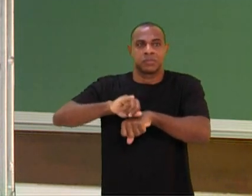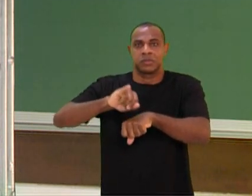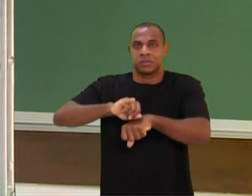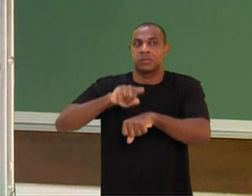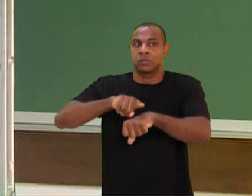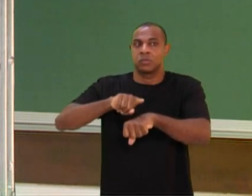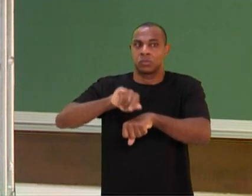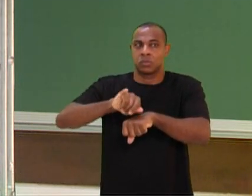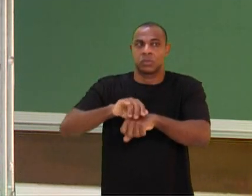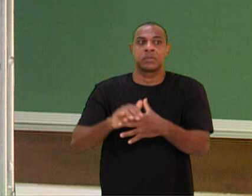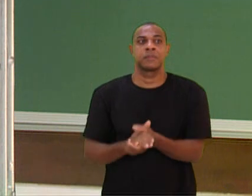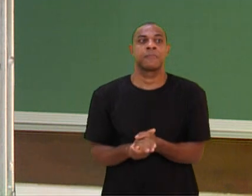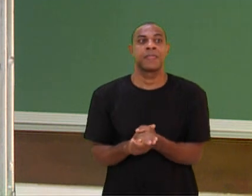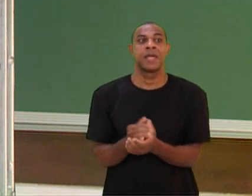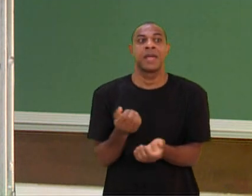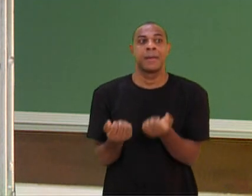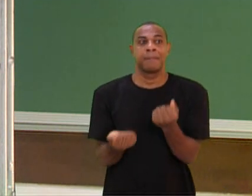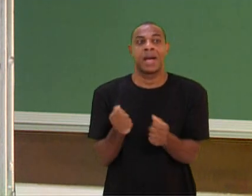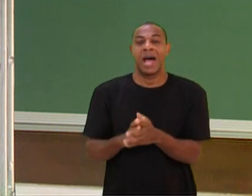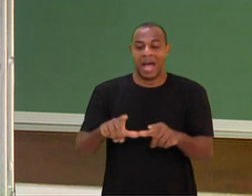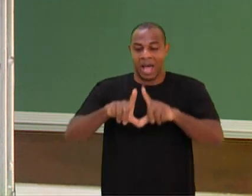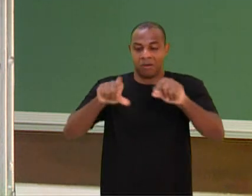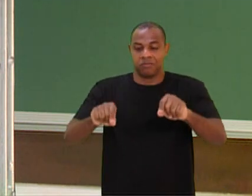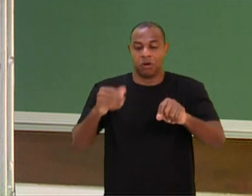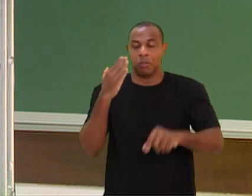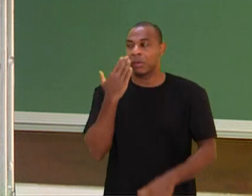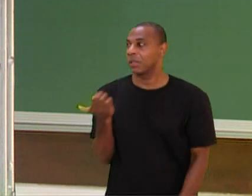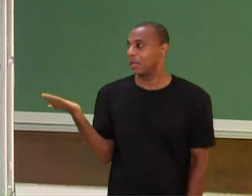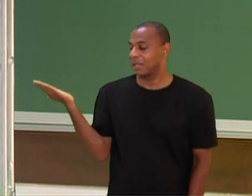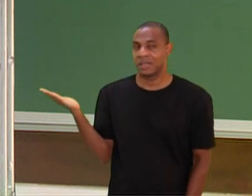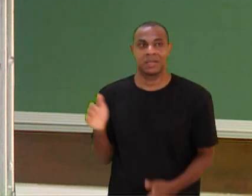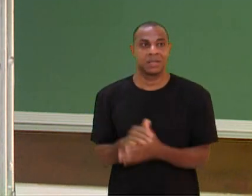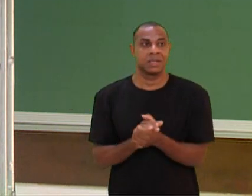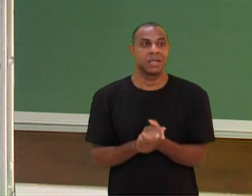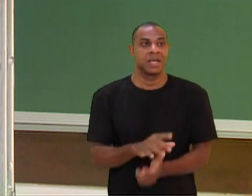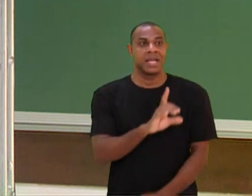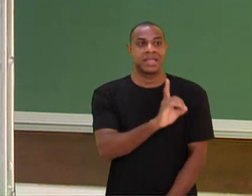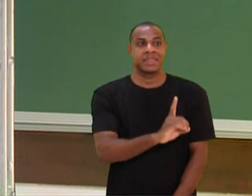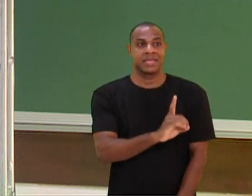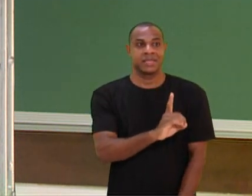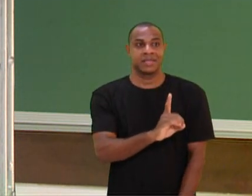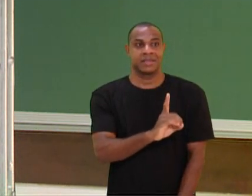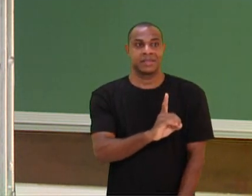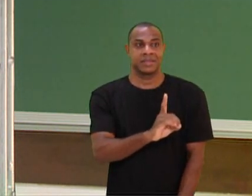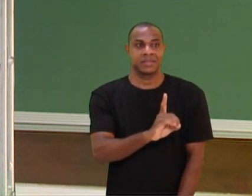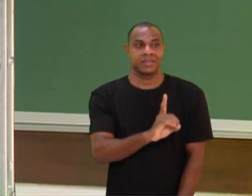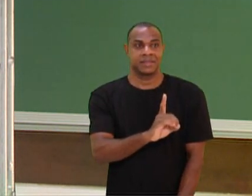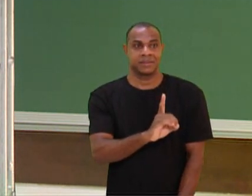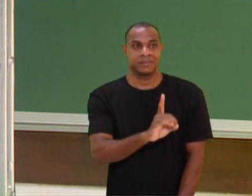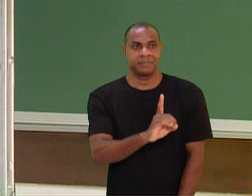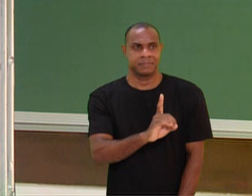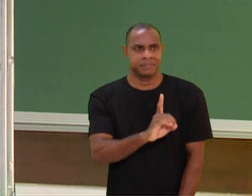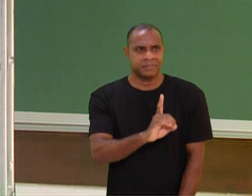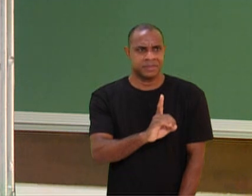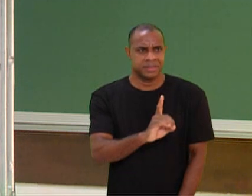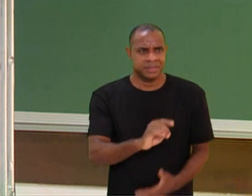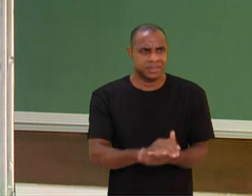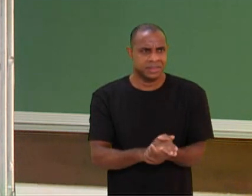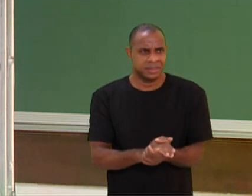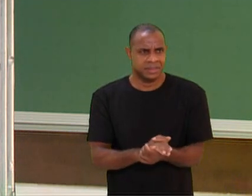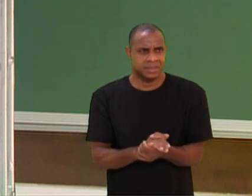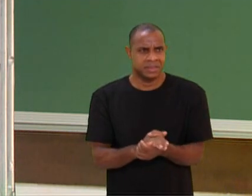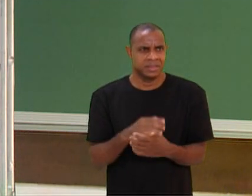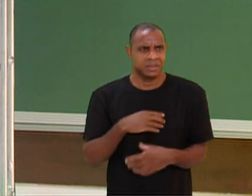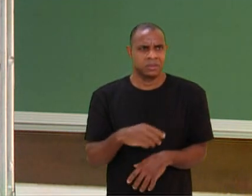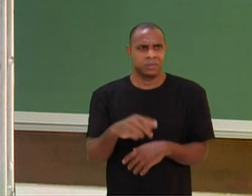específica substância. A fórmula deles é bem parecida. Densidade representada por D, o μ representa